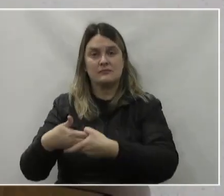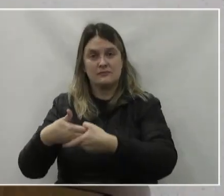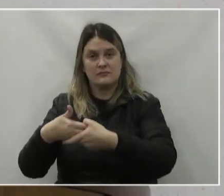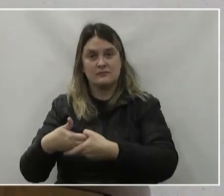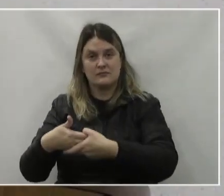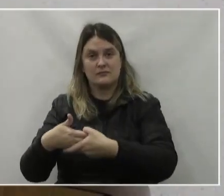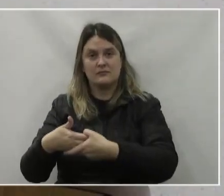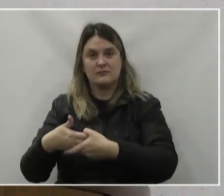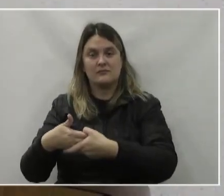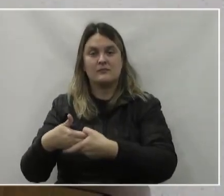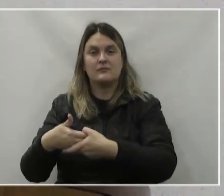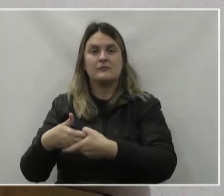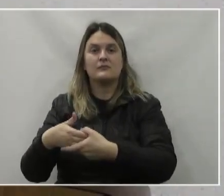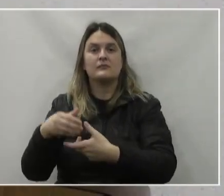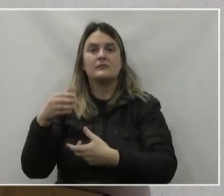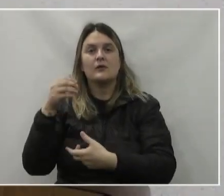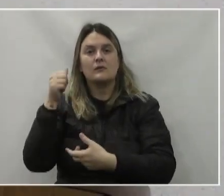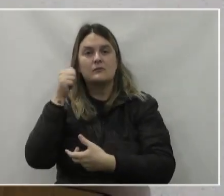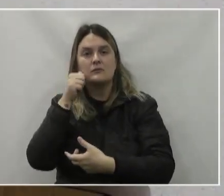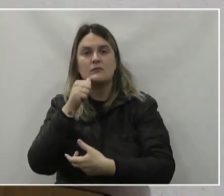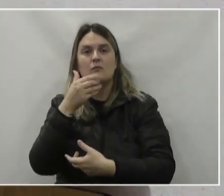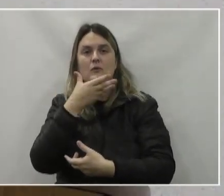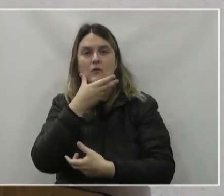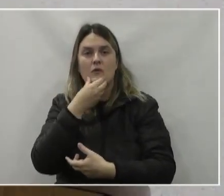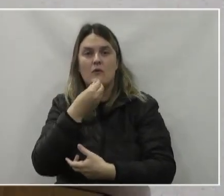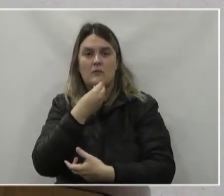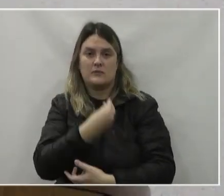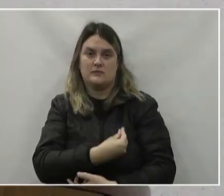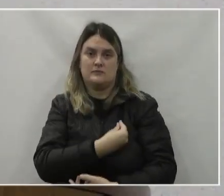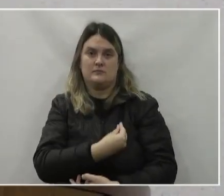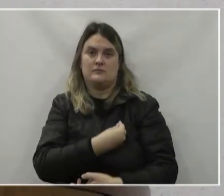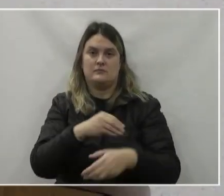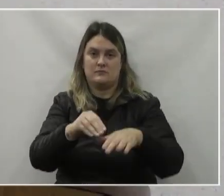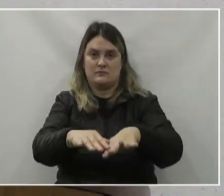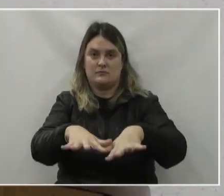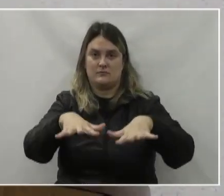cumprimentar aos senhores e senhoras que nos acompanham